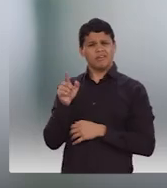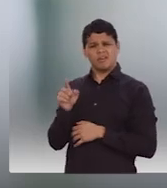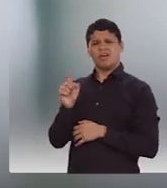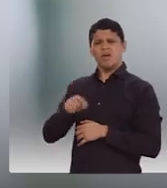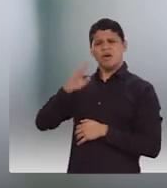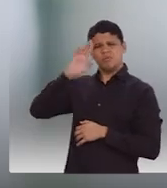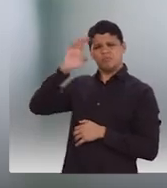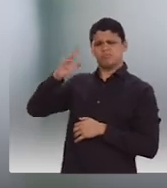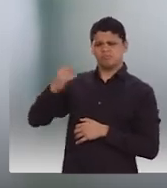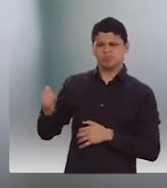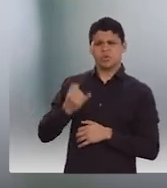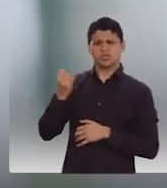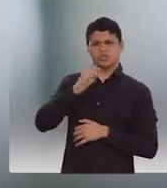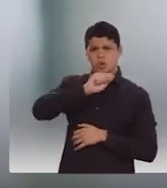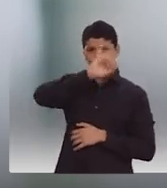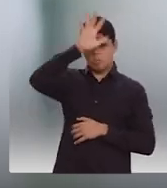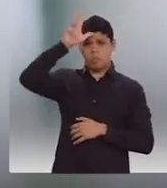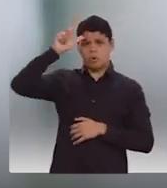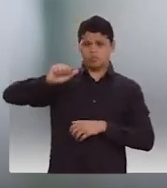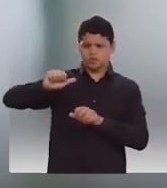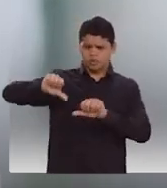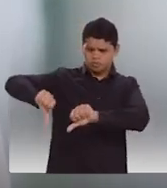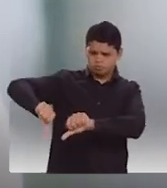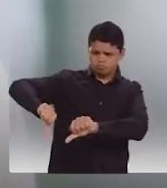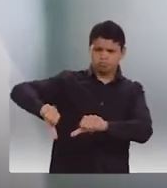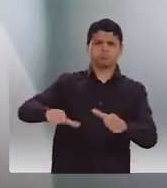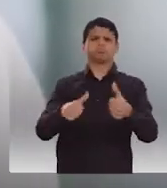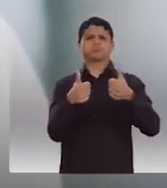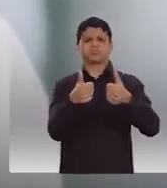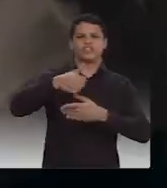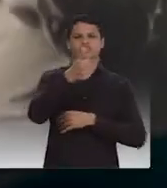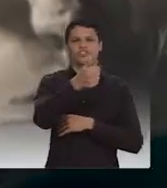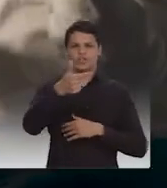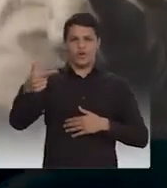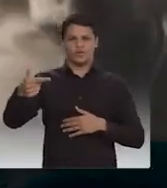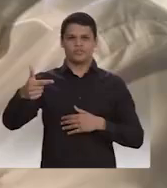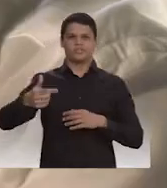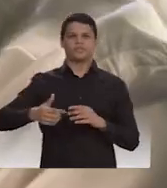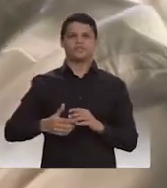este é um dos princípios para o nosso Amazonas voltar a ser aquele Amazonas.